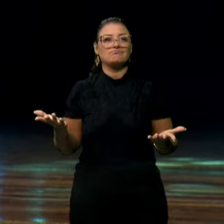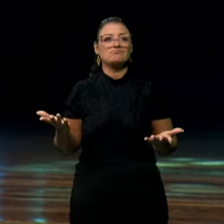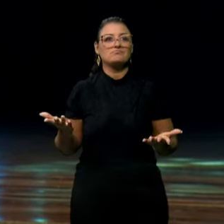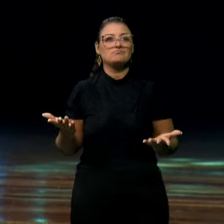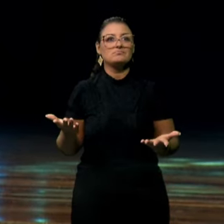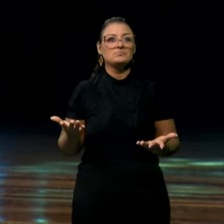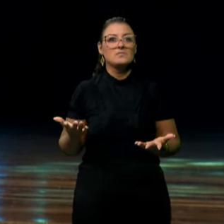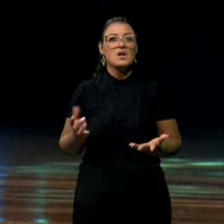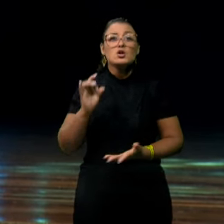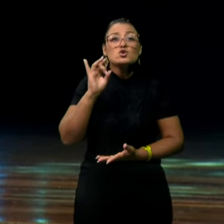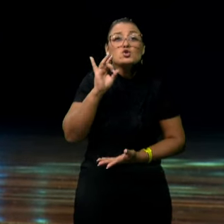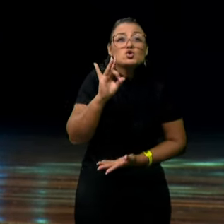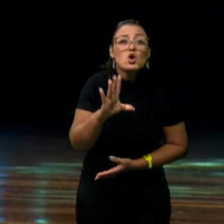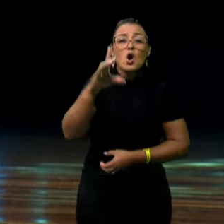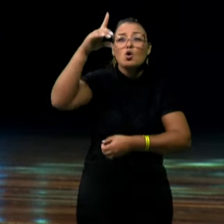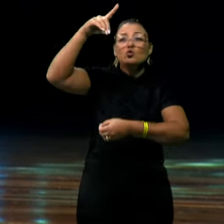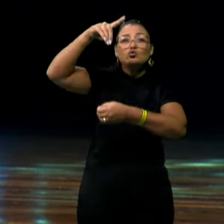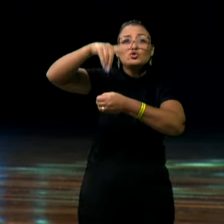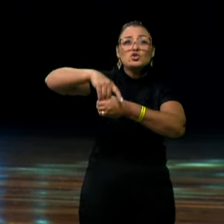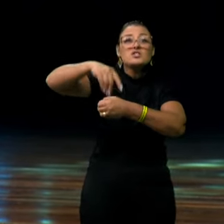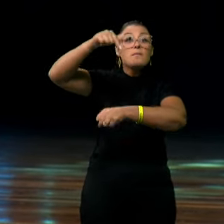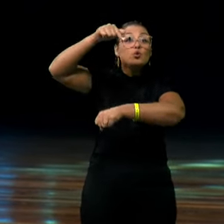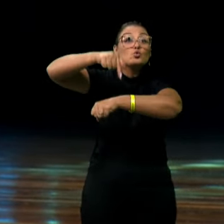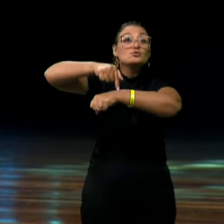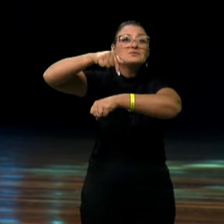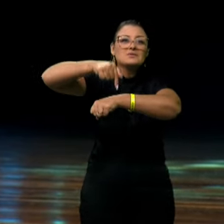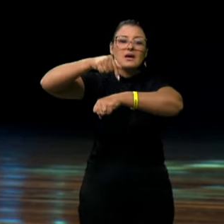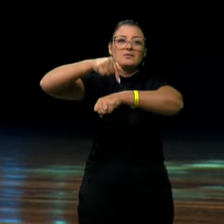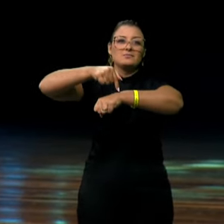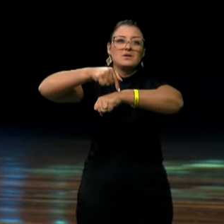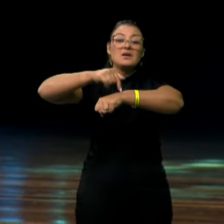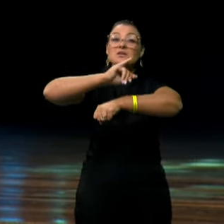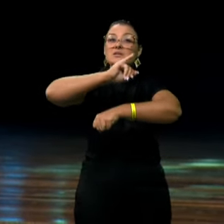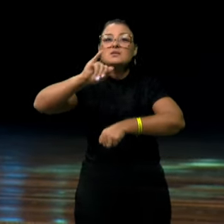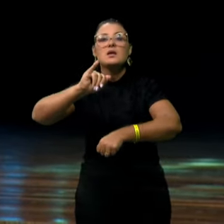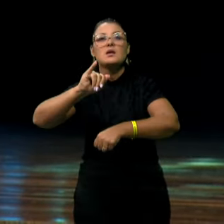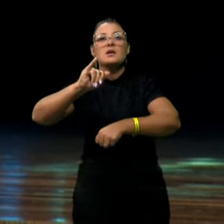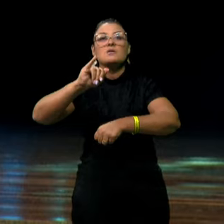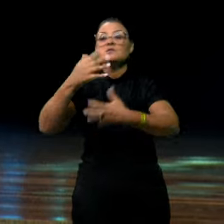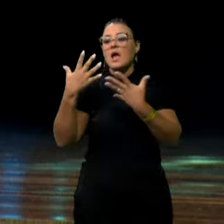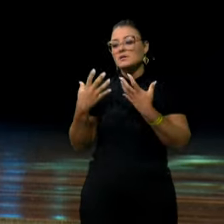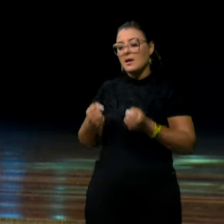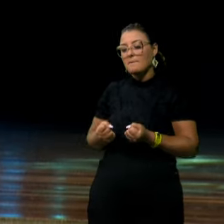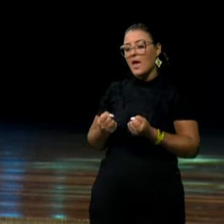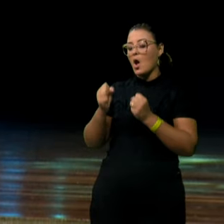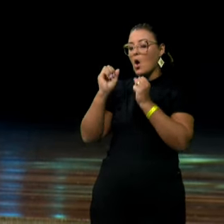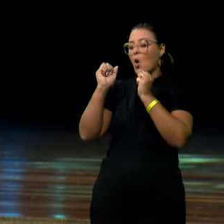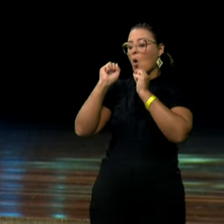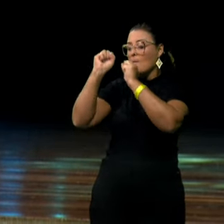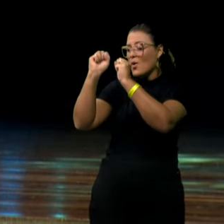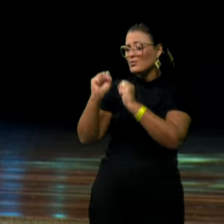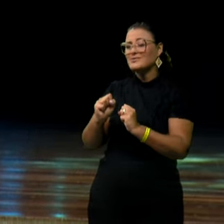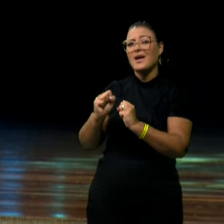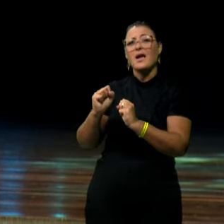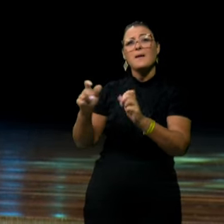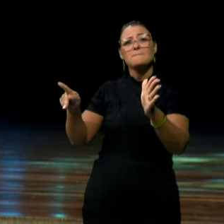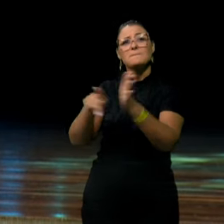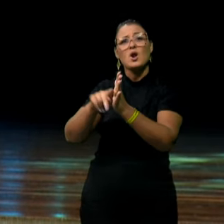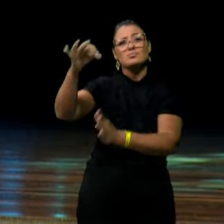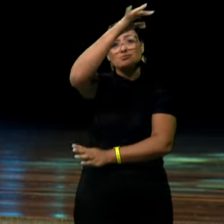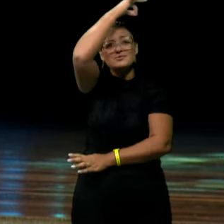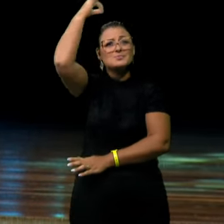ao menos o dízimo do dízimo se você recebeu o poder do Espírito Santo comece orar diga